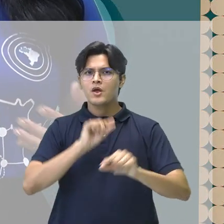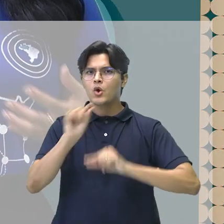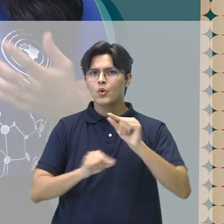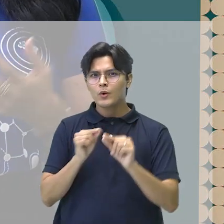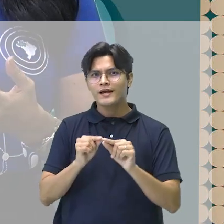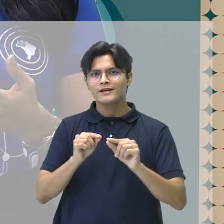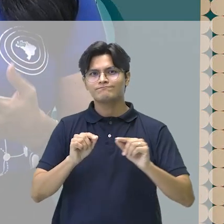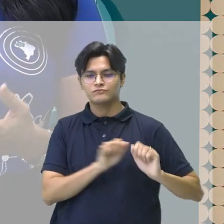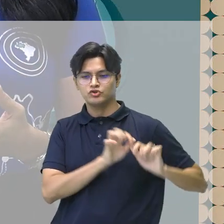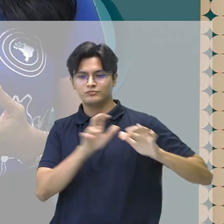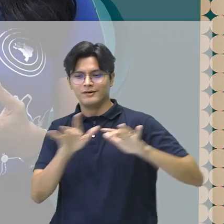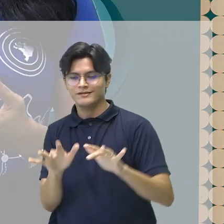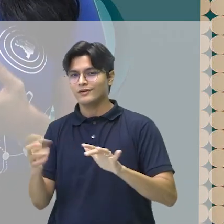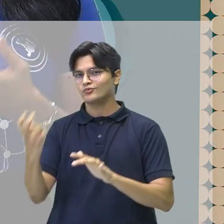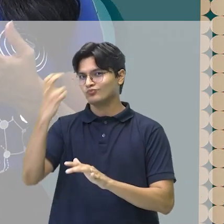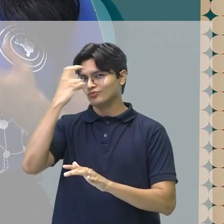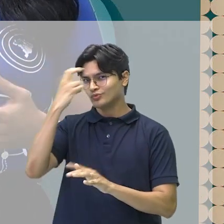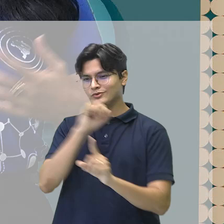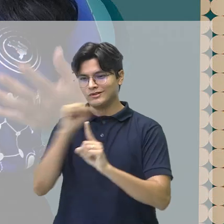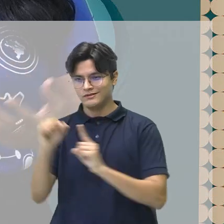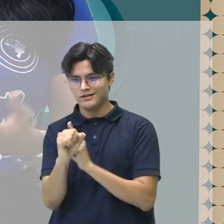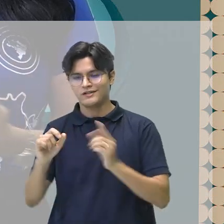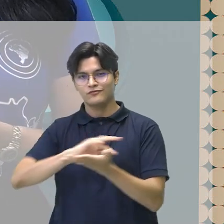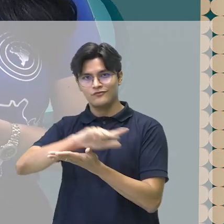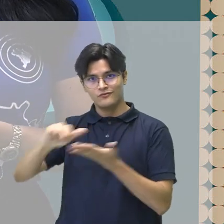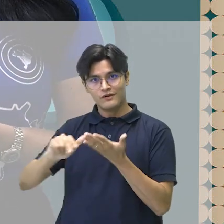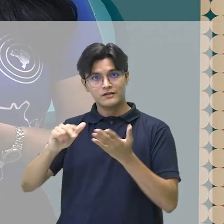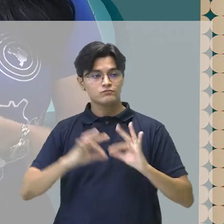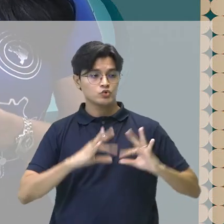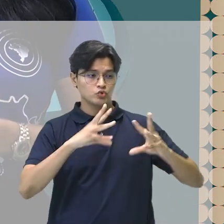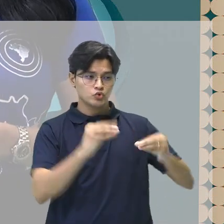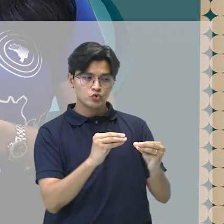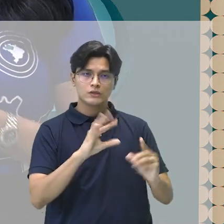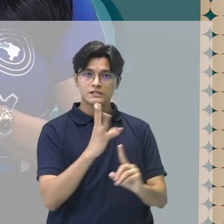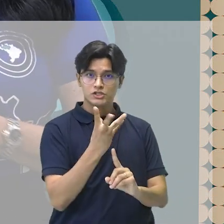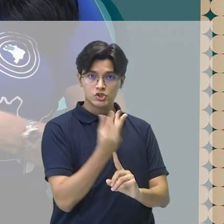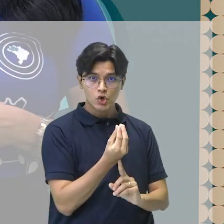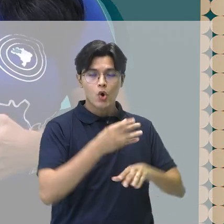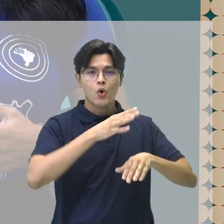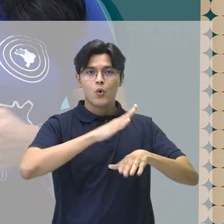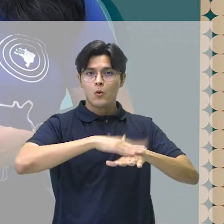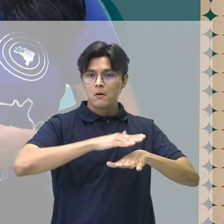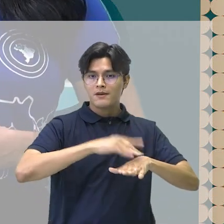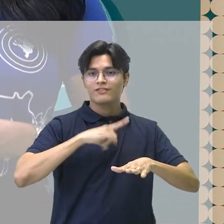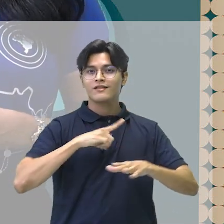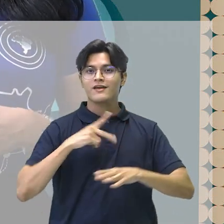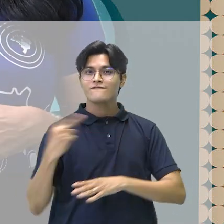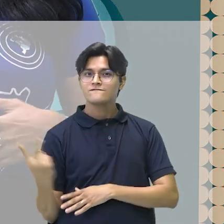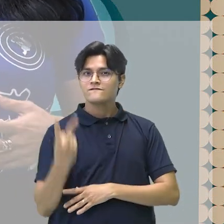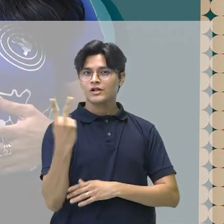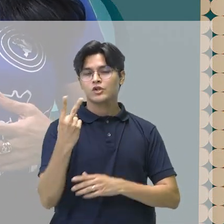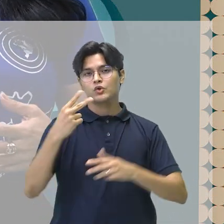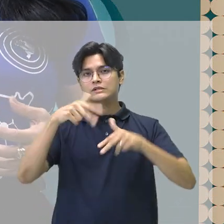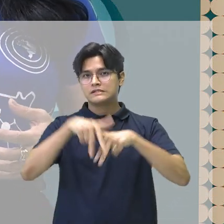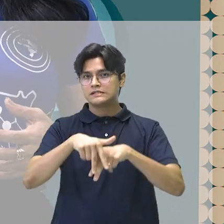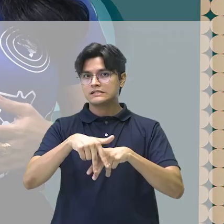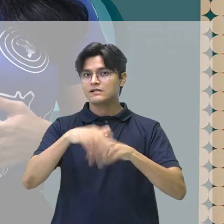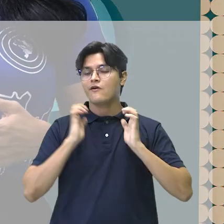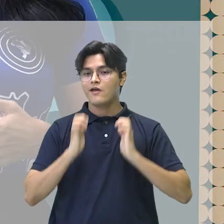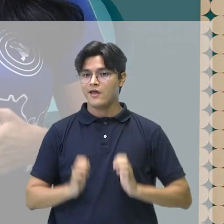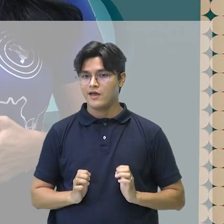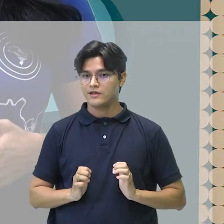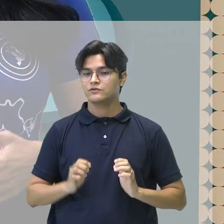sociais. Todas essas obras, elas possuem valores éticos. O que vem ser um valor ético? Eles são fundamentais